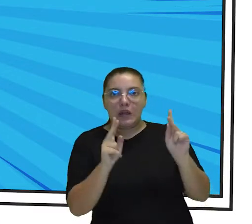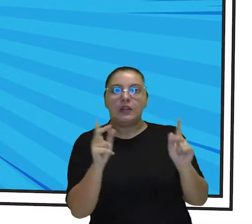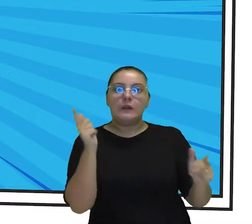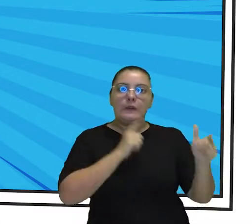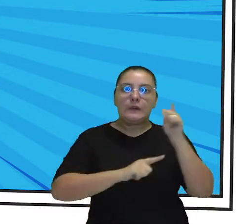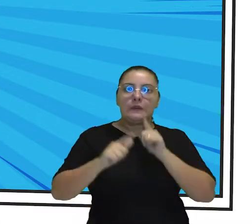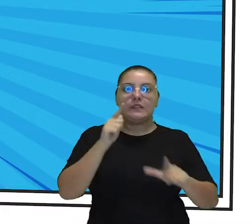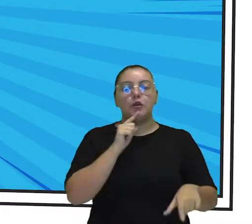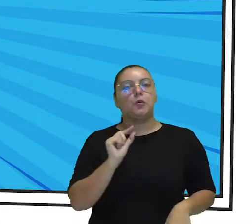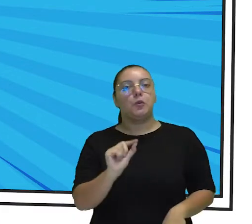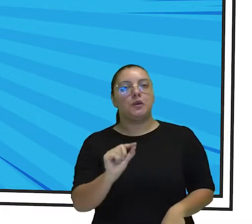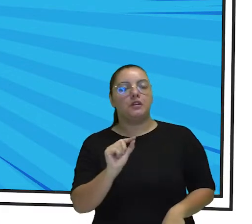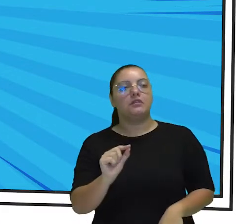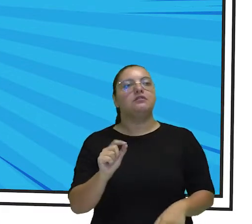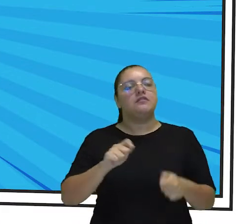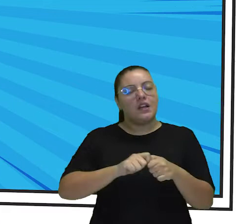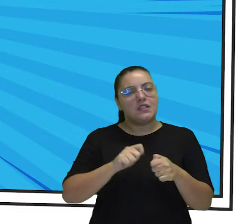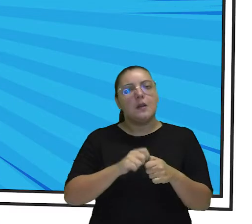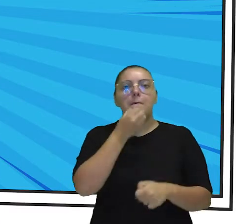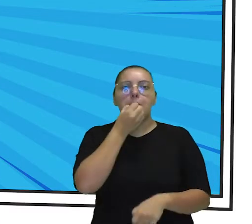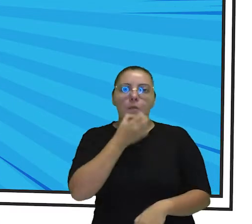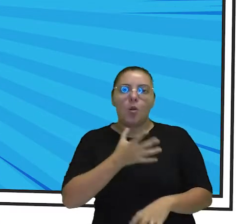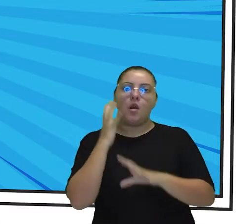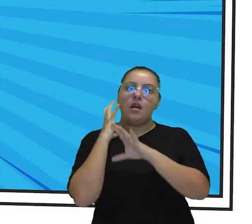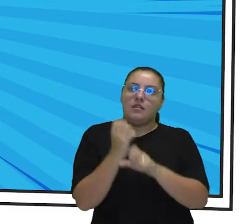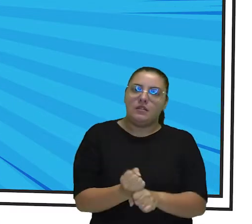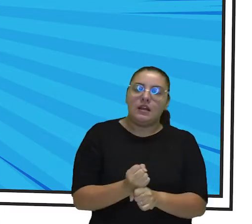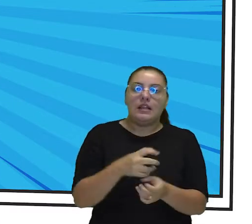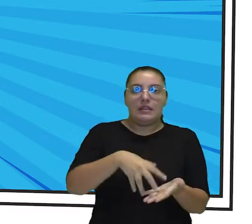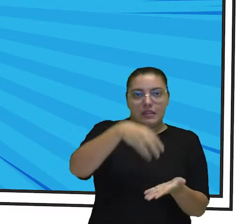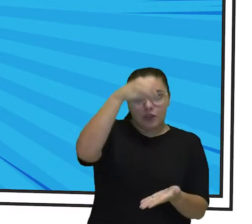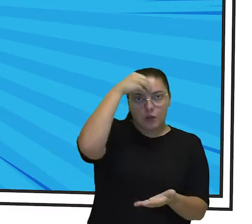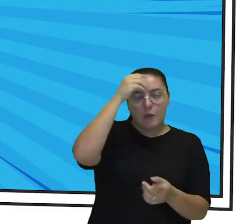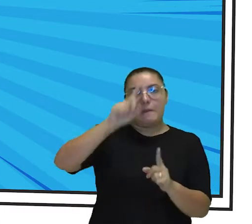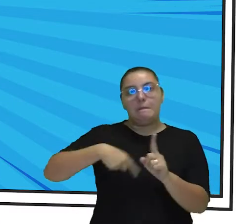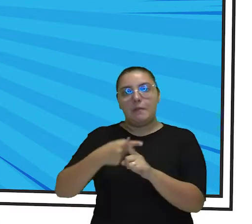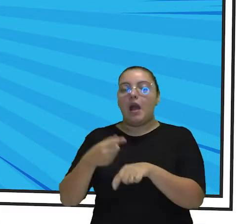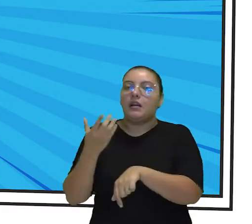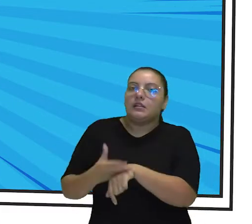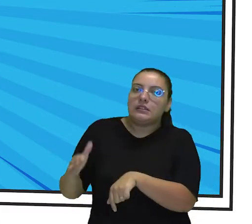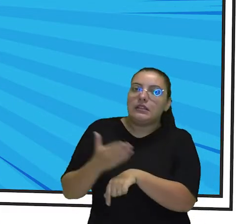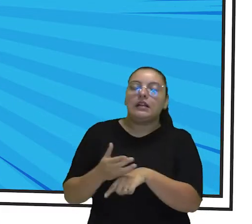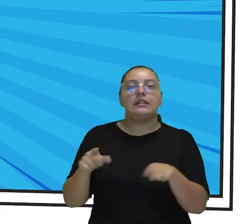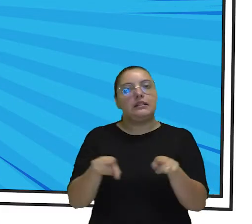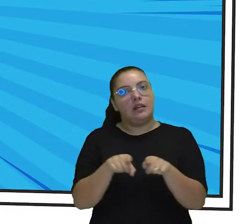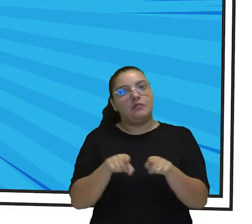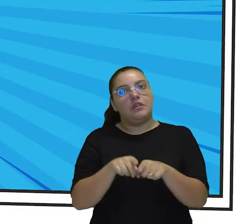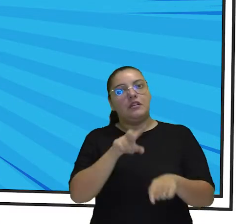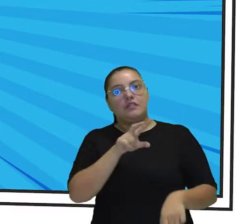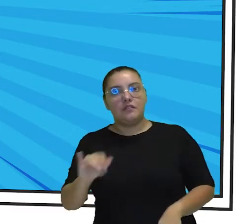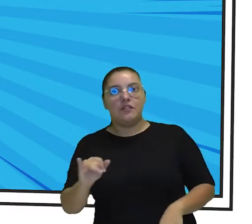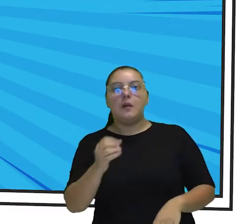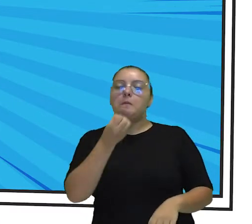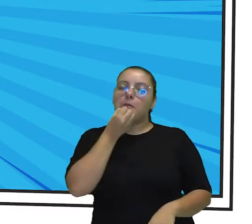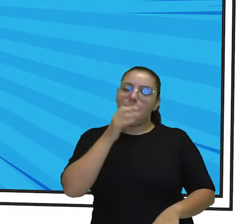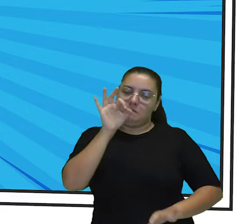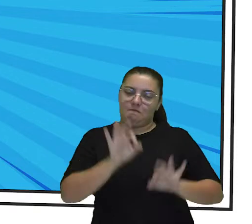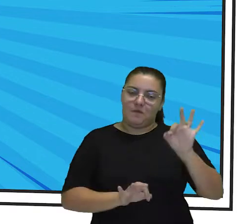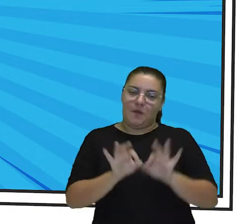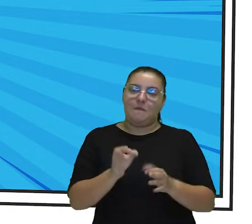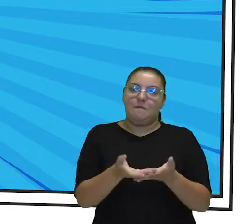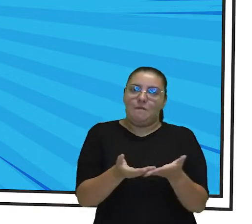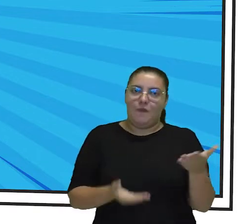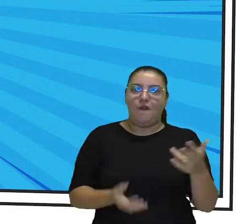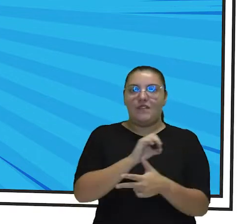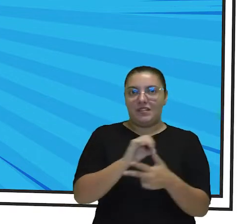você consiga fazer uma boa revisão, tanto na teoria como nos exercícios, e é claro, você está bem preparado para a sua prova do